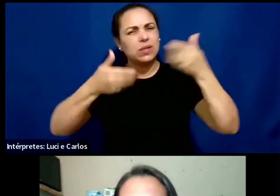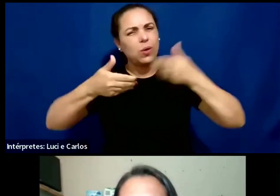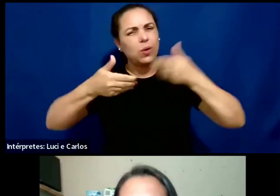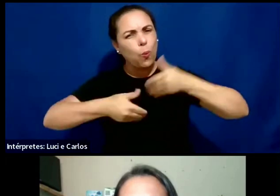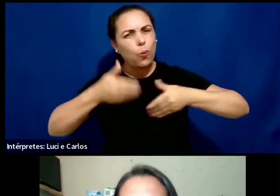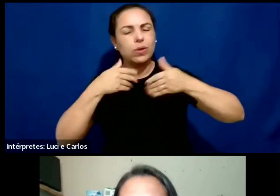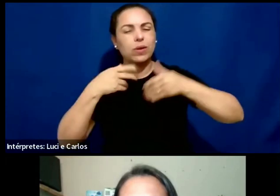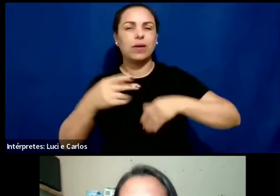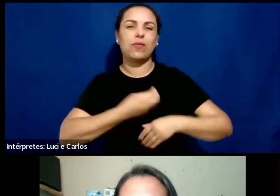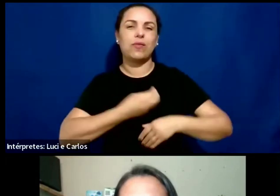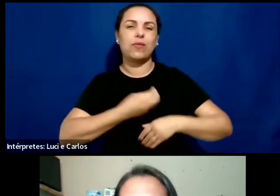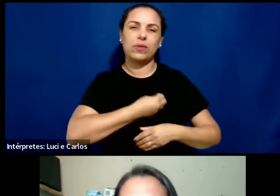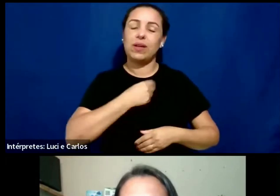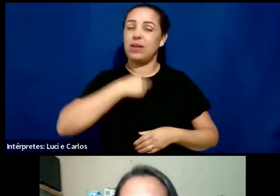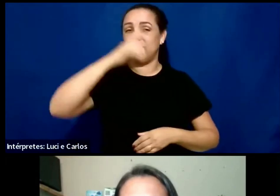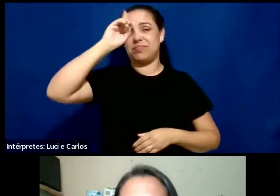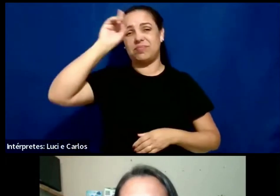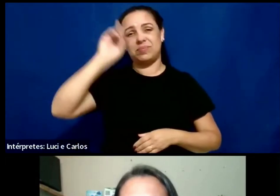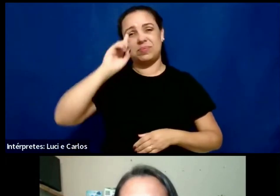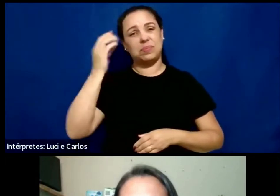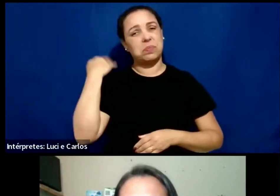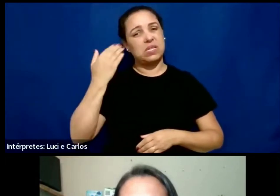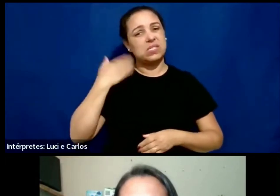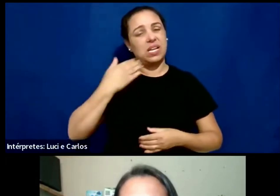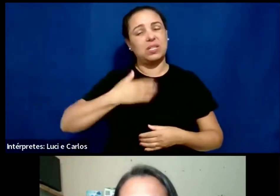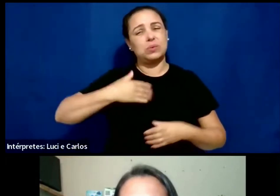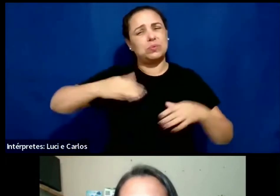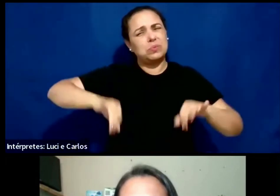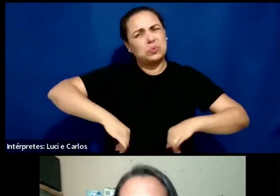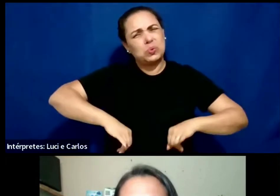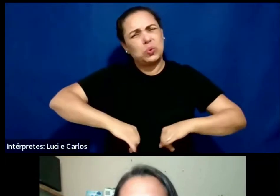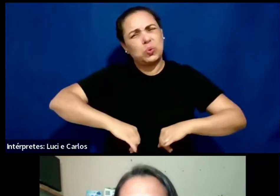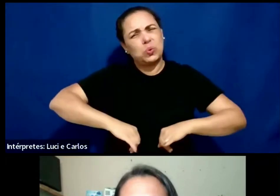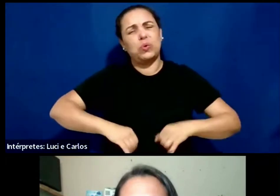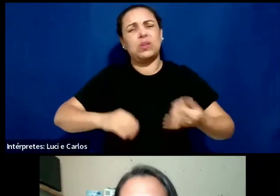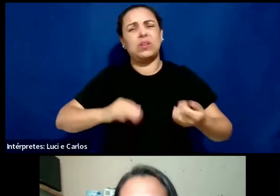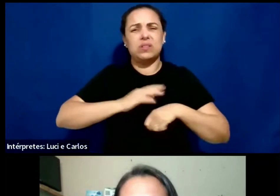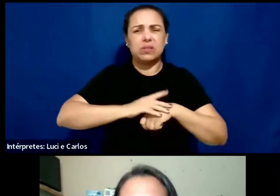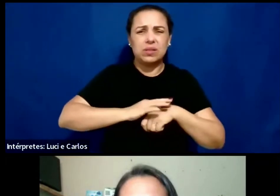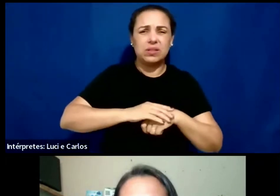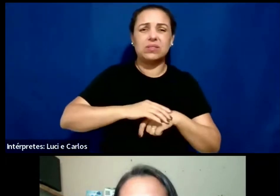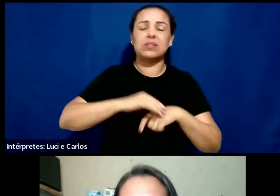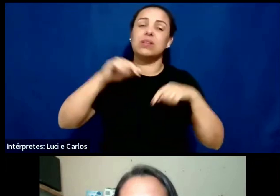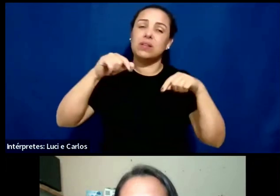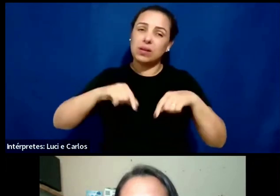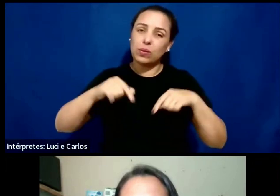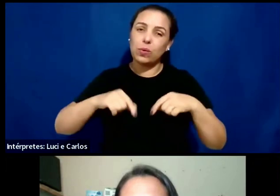isso, aprendi pela dor, e por isso que hoje eu falo, eu sou administradora de profissão, eu